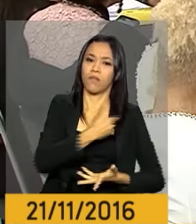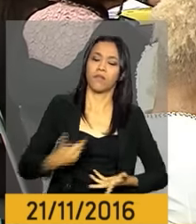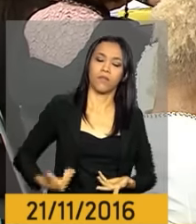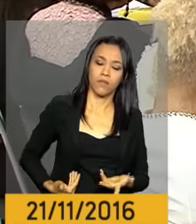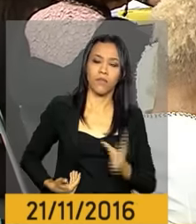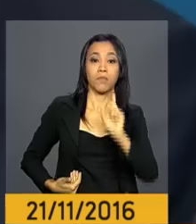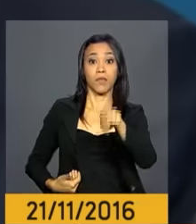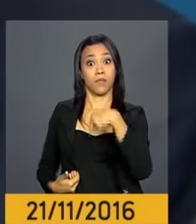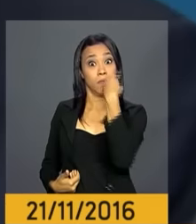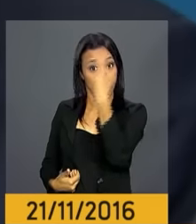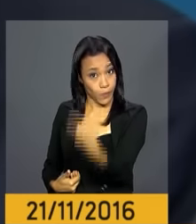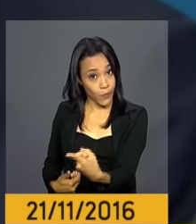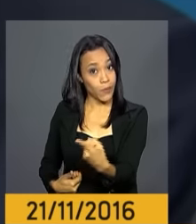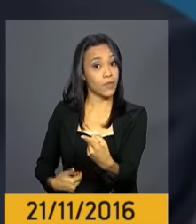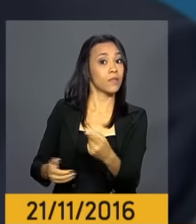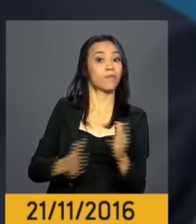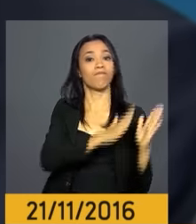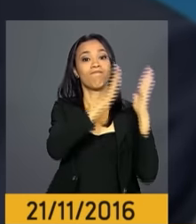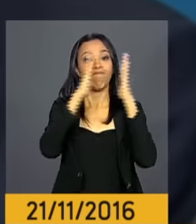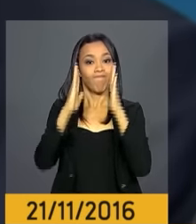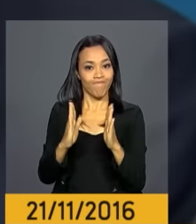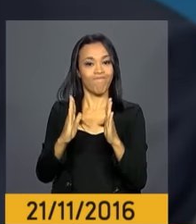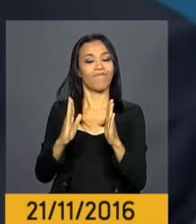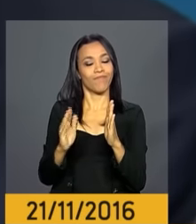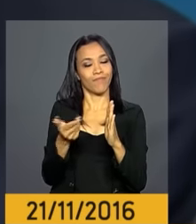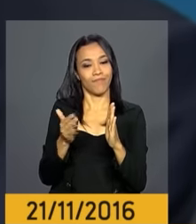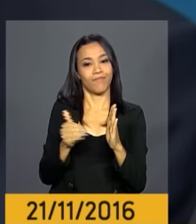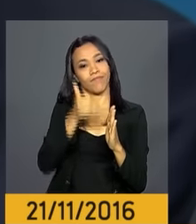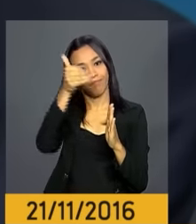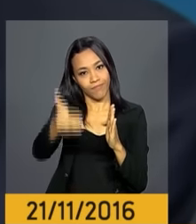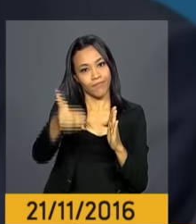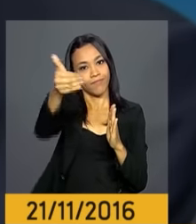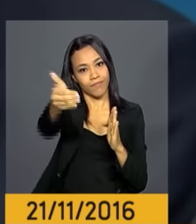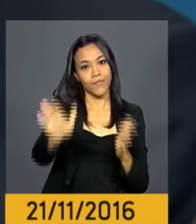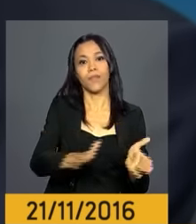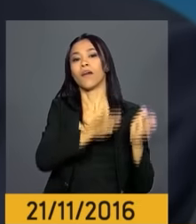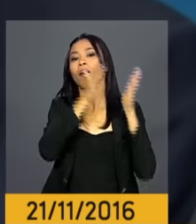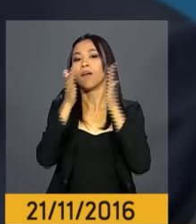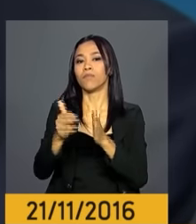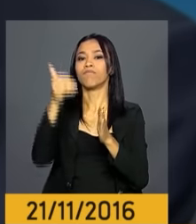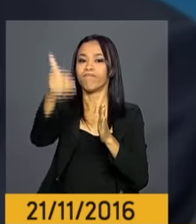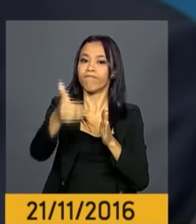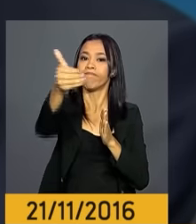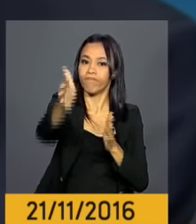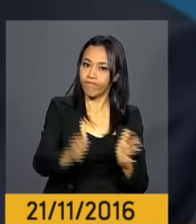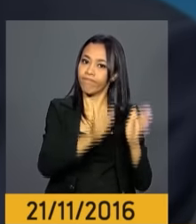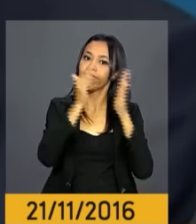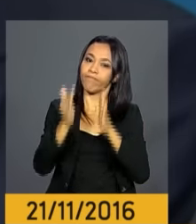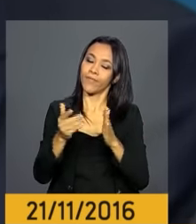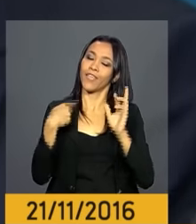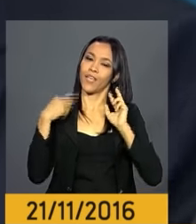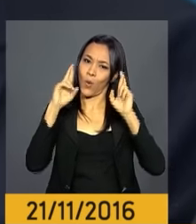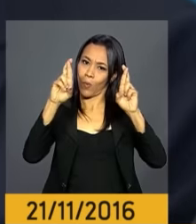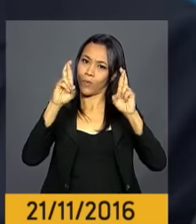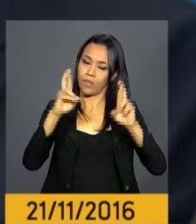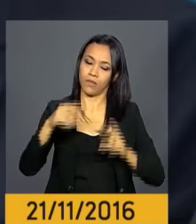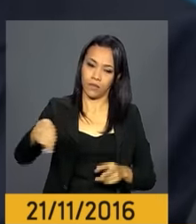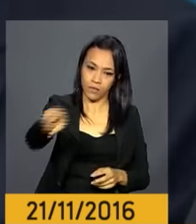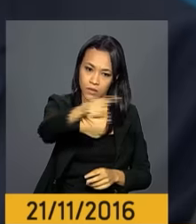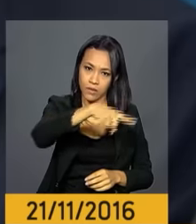Para depois darmos os passos seguintes. E é nesses passos seguintes que nós queremos contar com